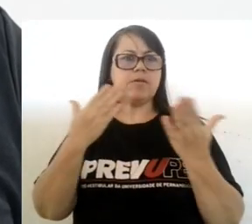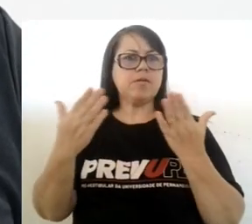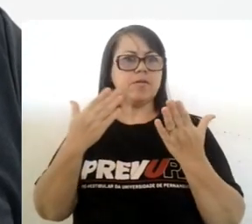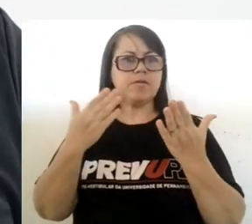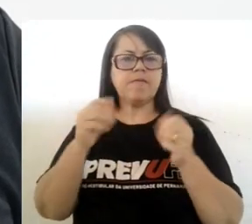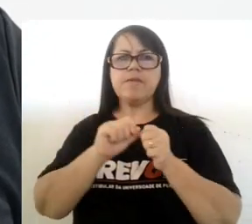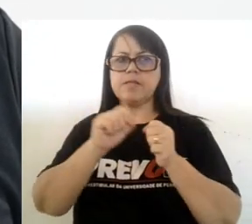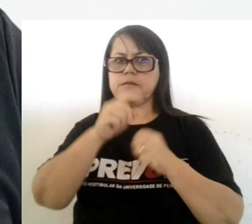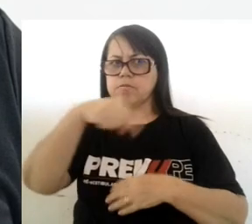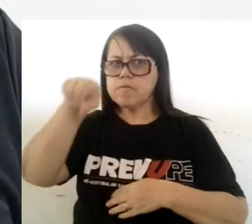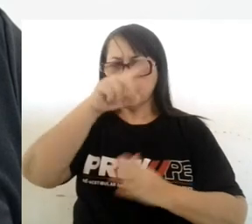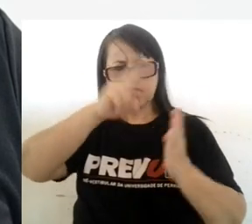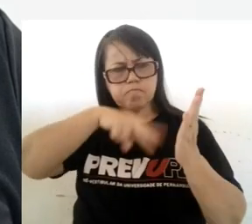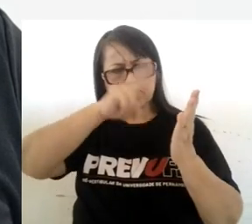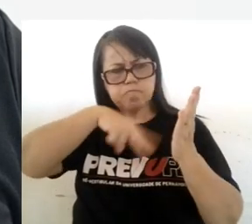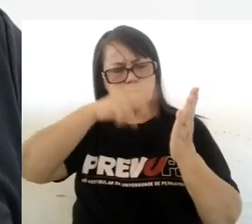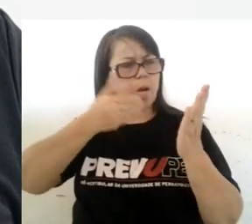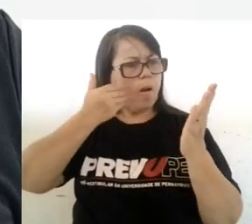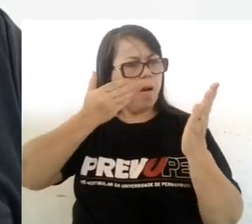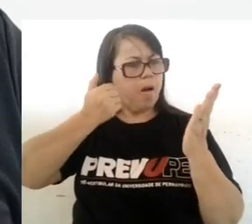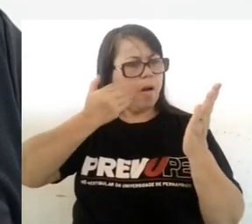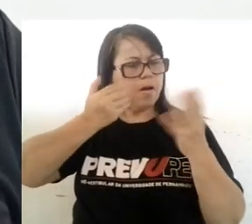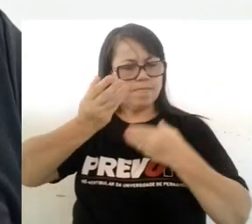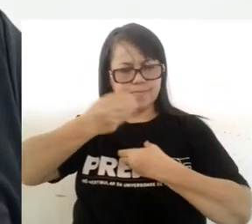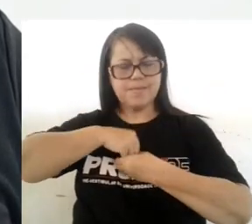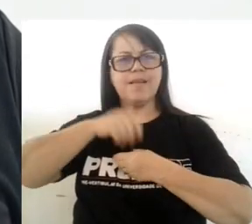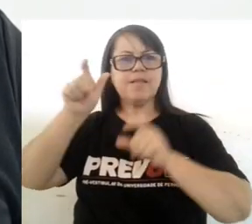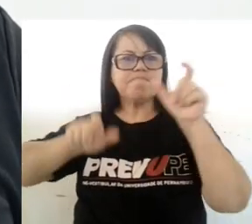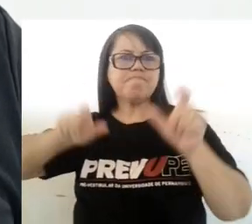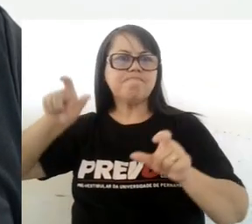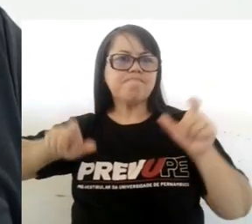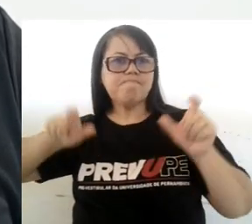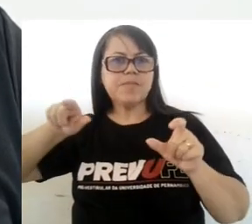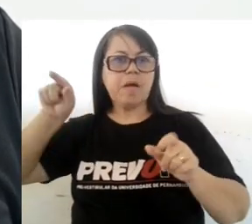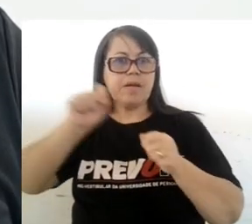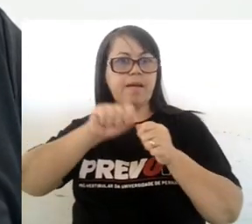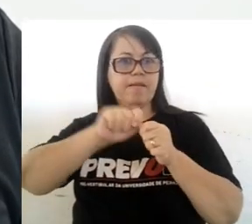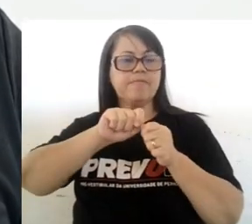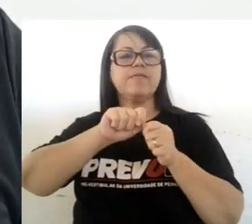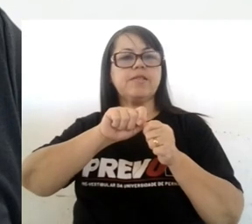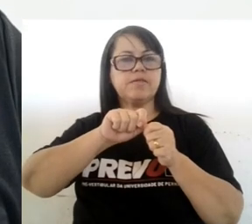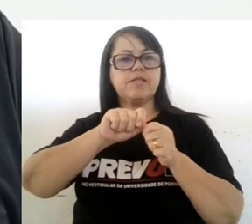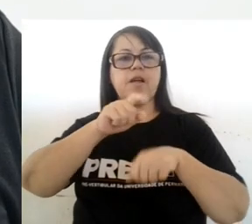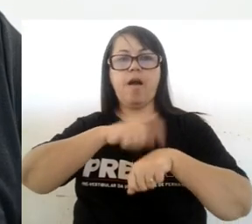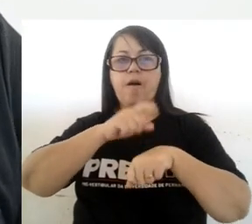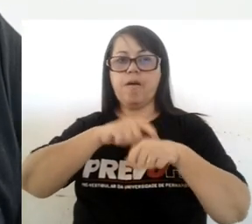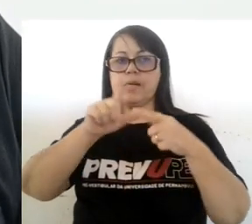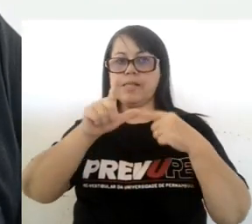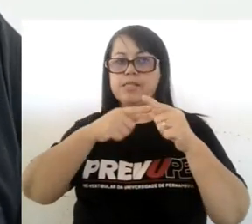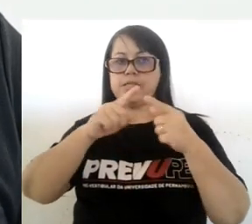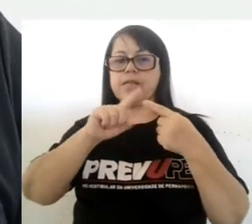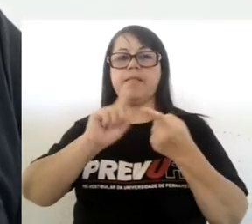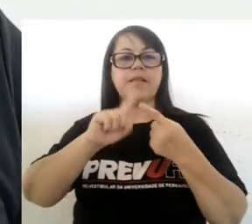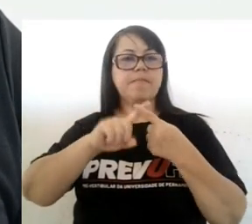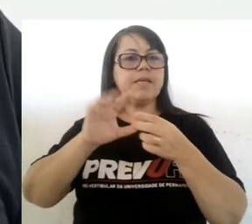Desafiando os leitores a explorarem o mundo interior de seus personagens suas obras como a Hora da Estrela e lços de